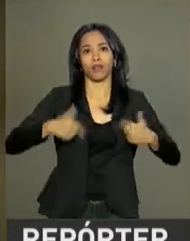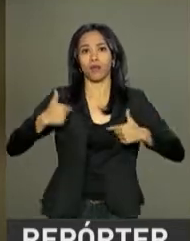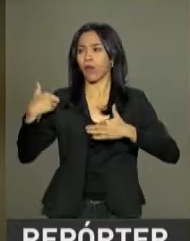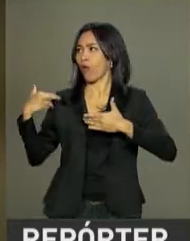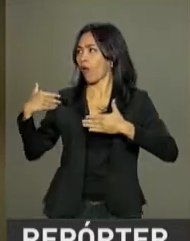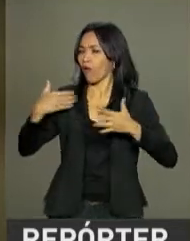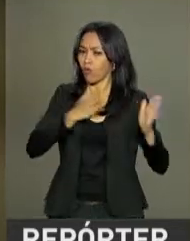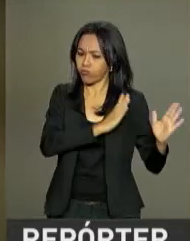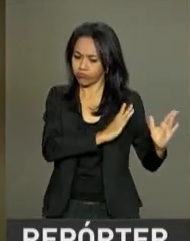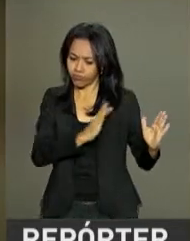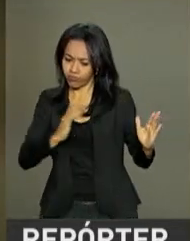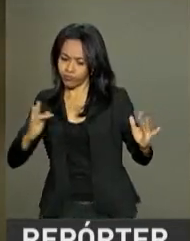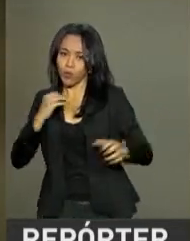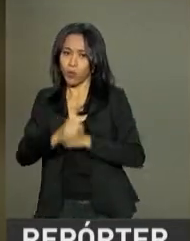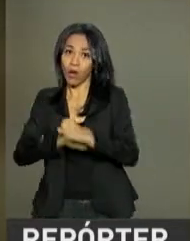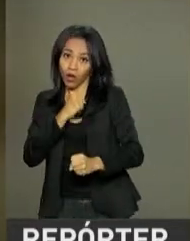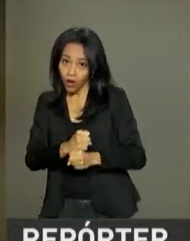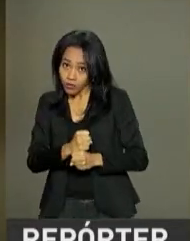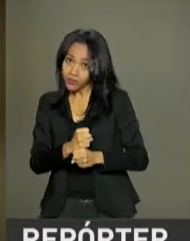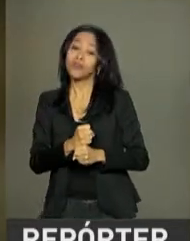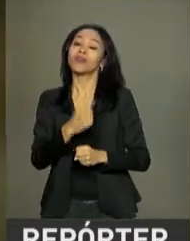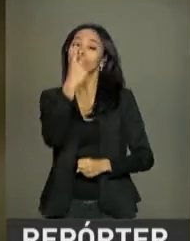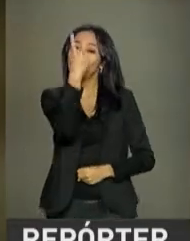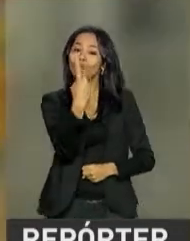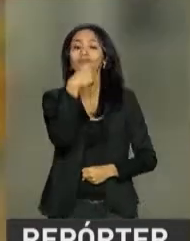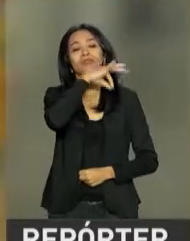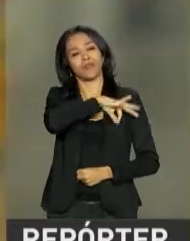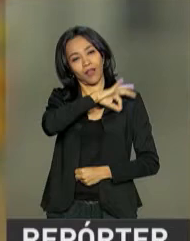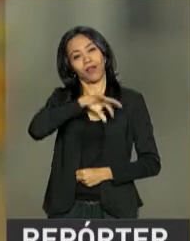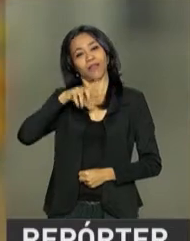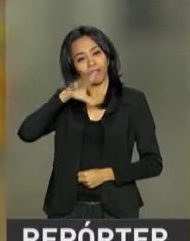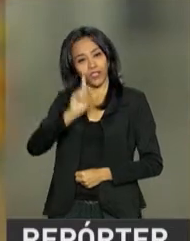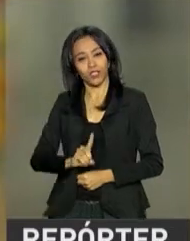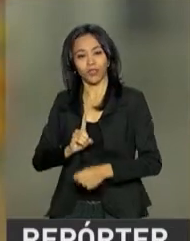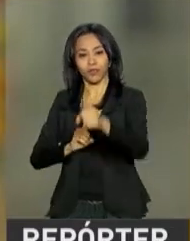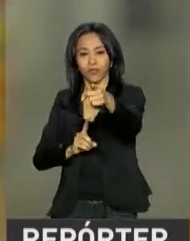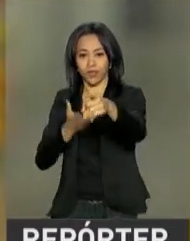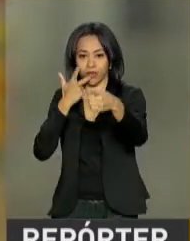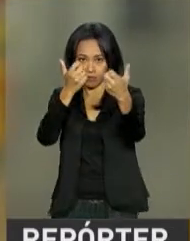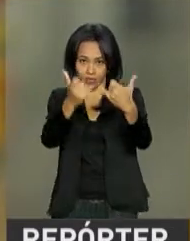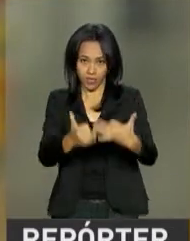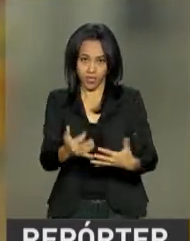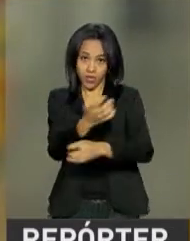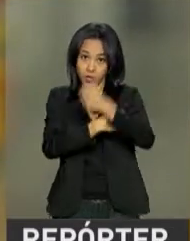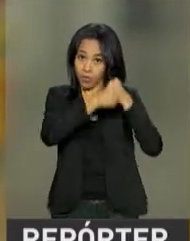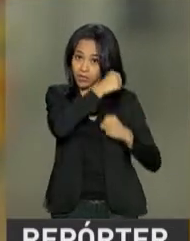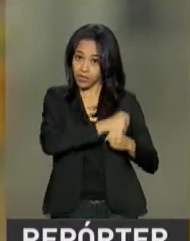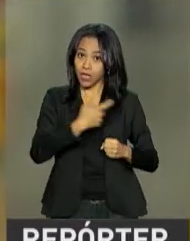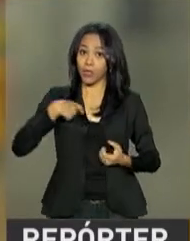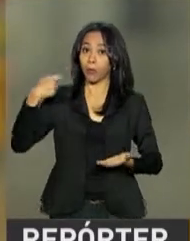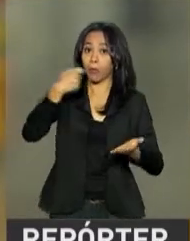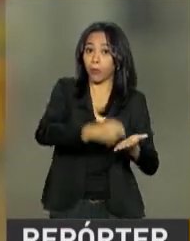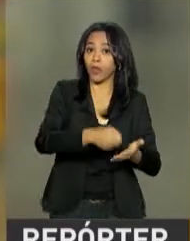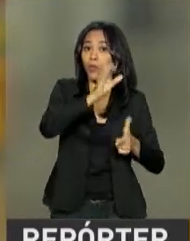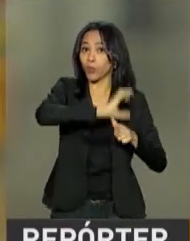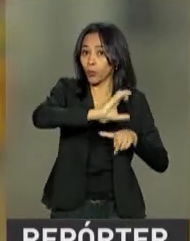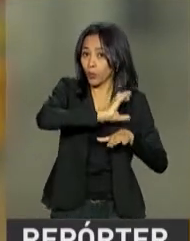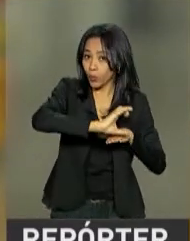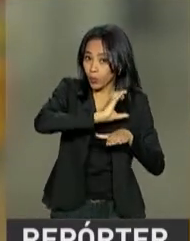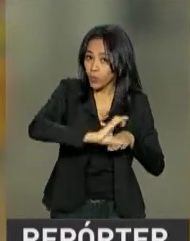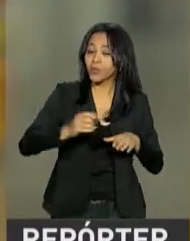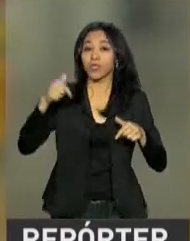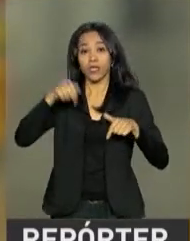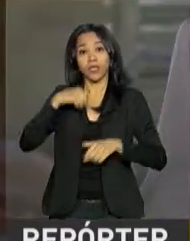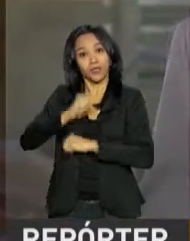teve direito ao valor de um salário mínimo ano passado eu estava em curso e esse ano pagamos dívidas